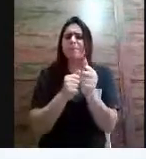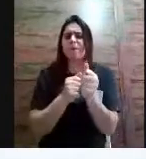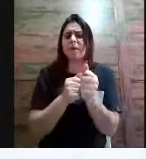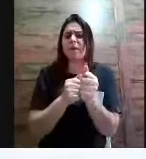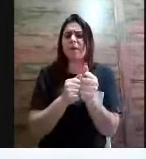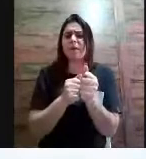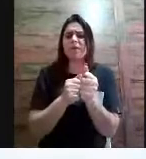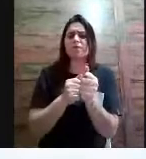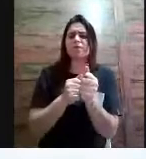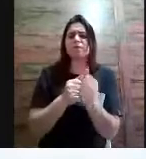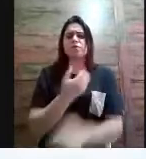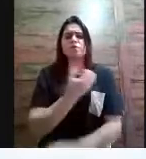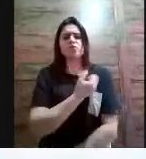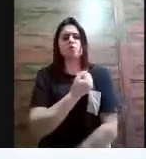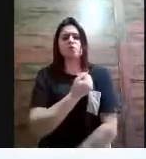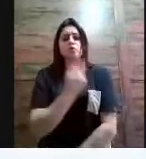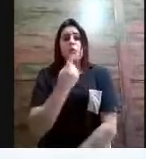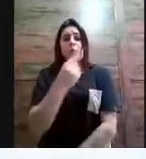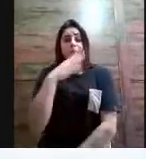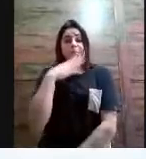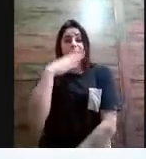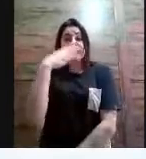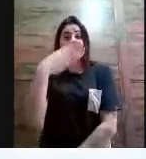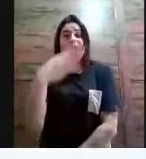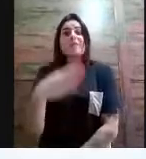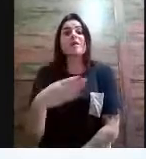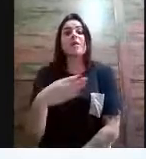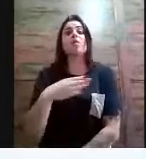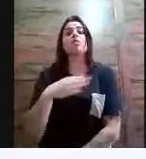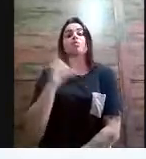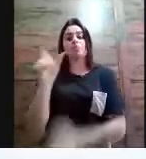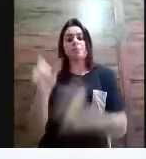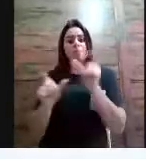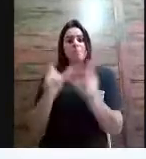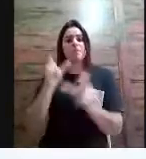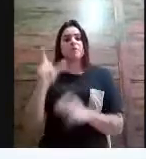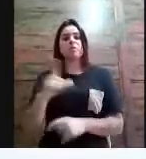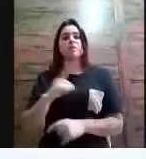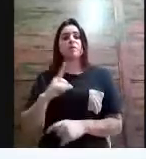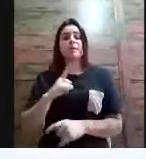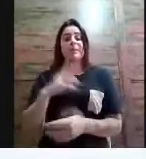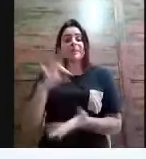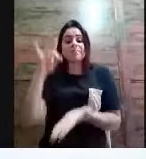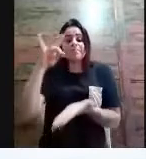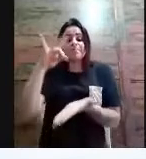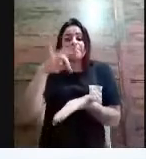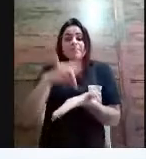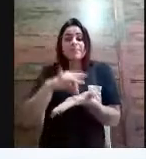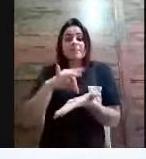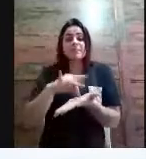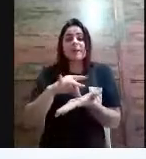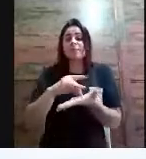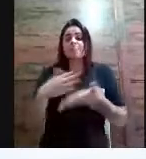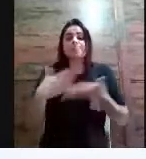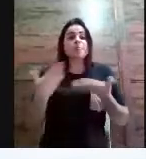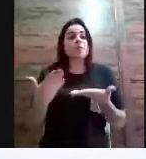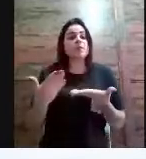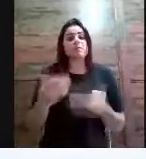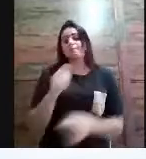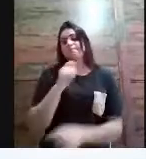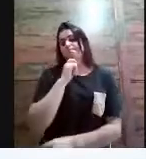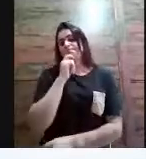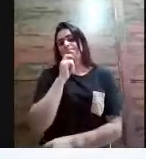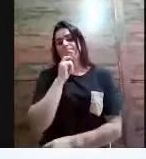perto de 1 milhão de casos, mas não sei te precisar exato, justamente, primeiro porque os dados foram